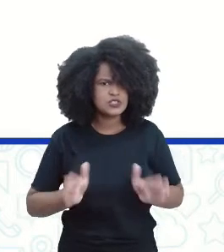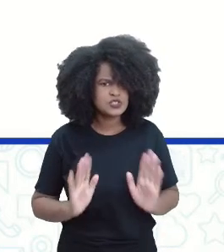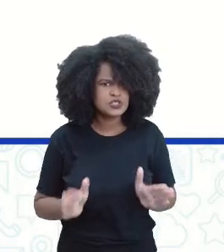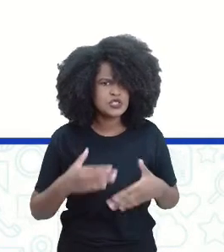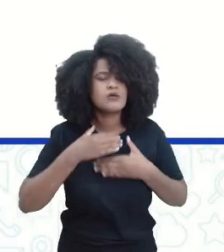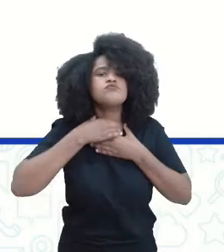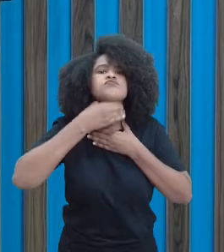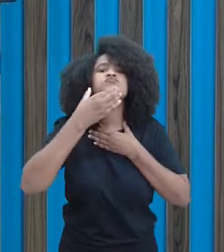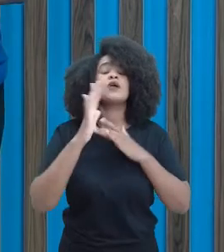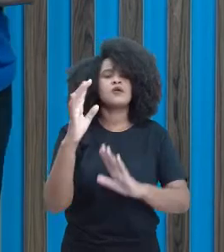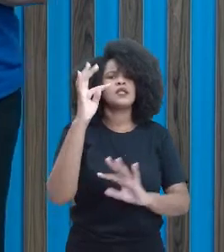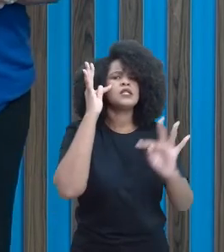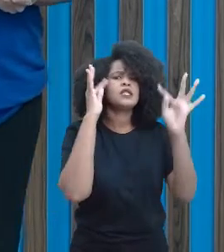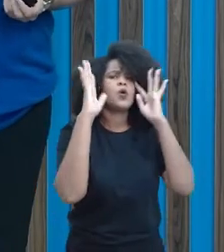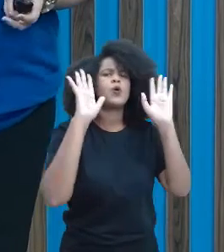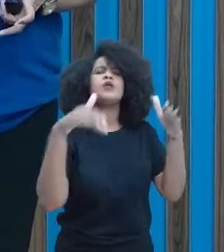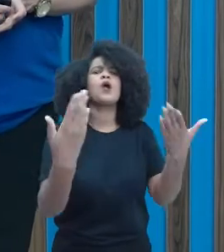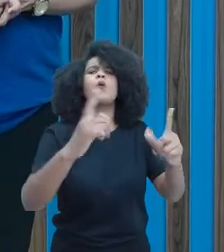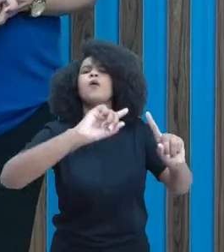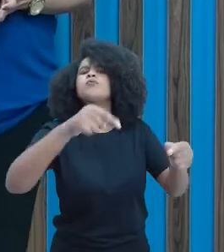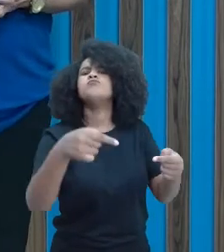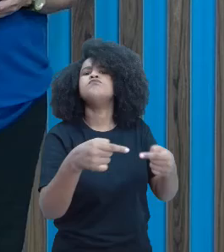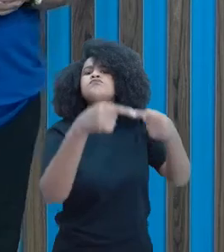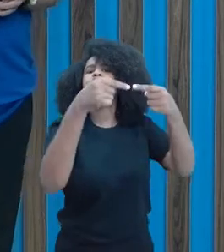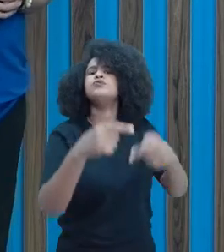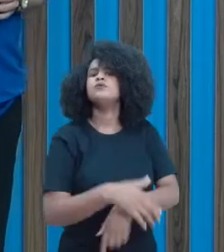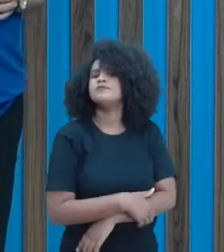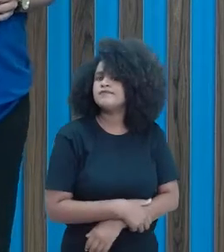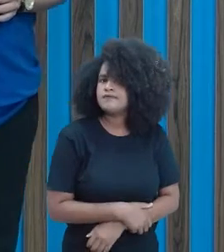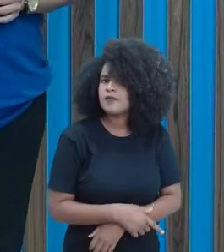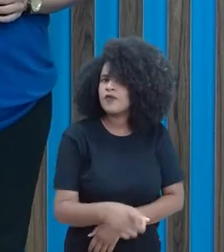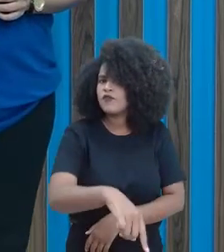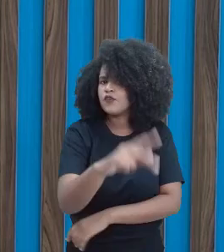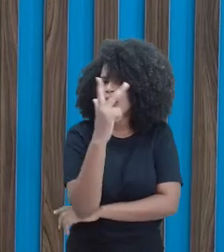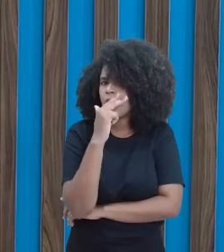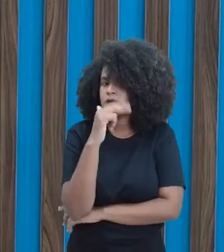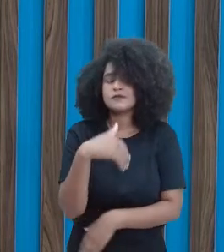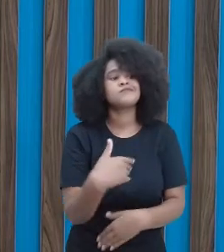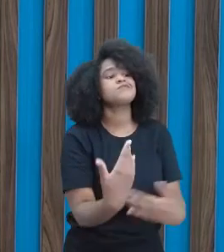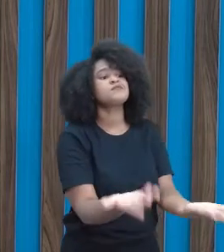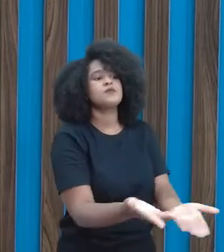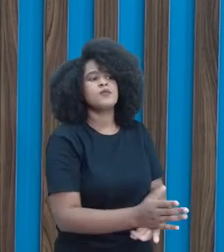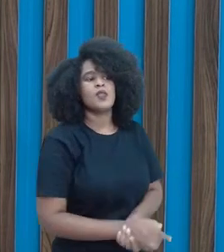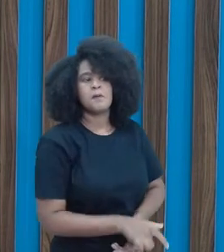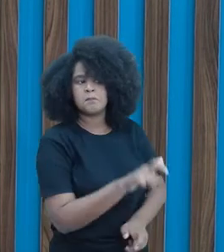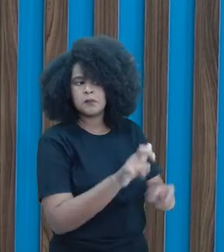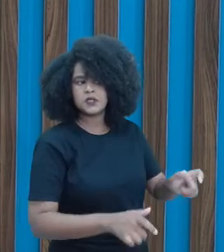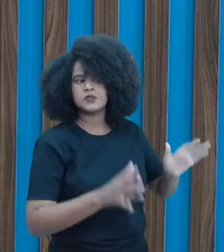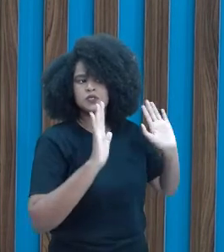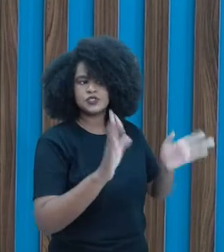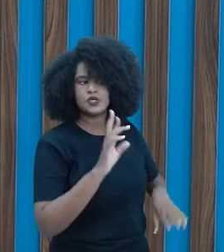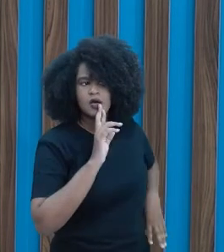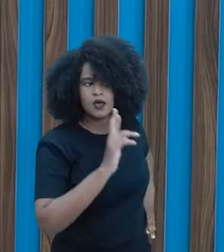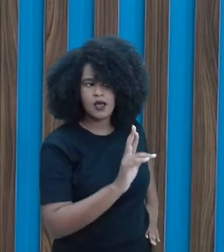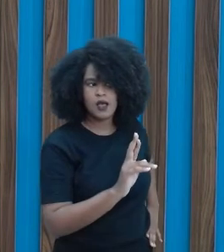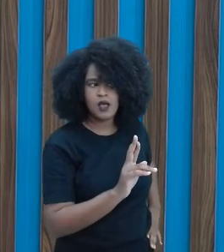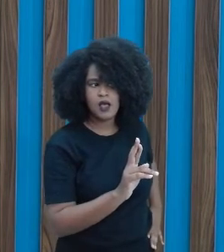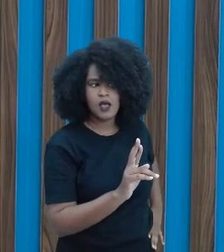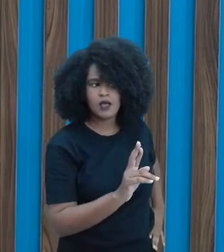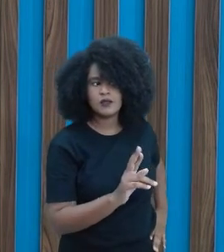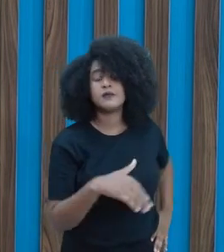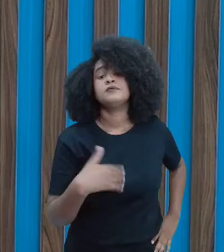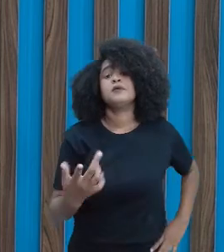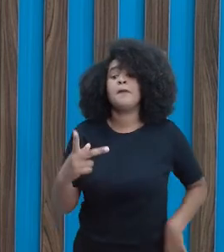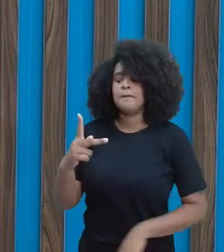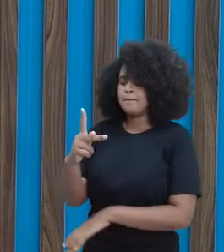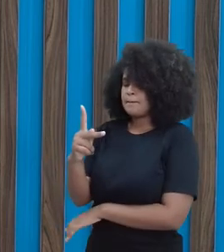está falando? O que é que vocês acham aí? E aí, hein, professora? Alguém já comentou alguma coisa sobre isso